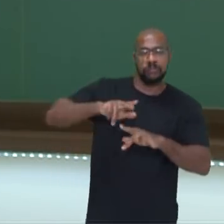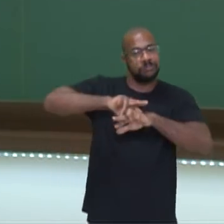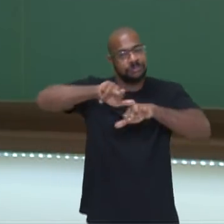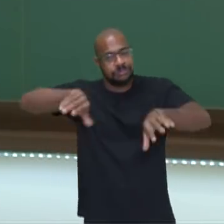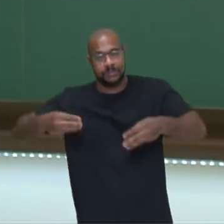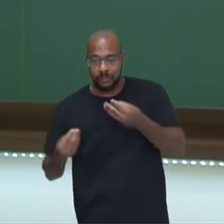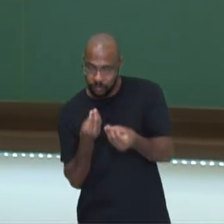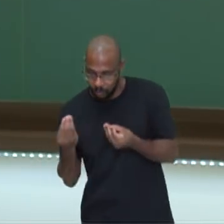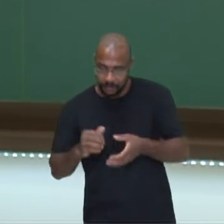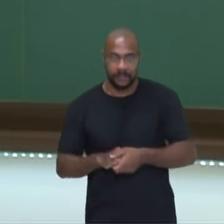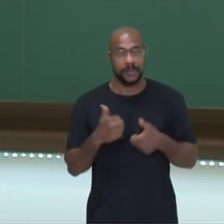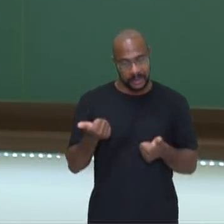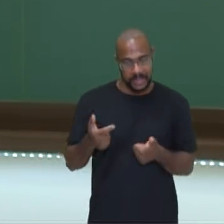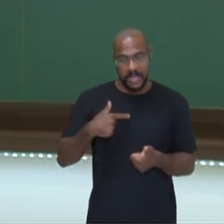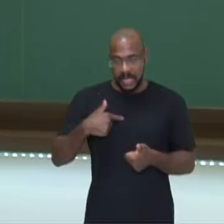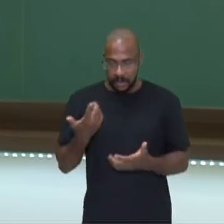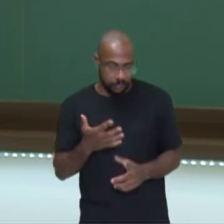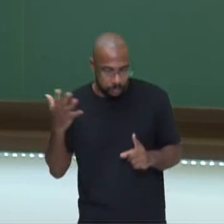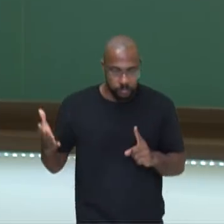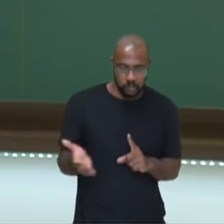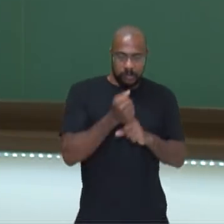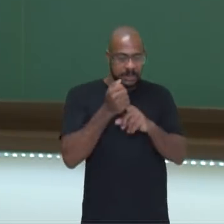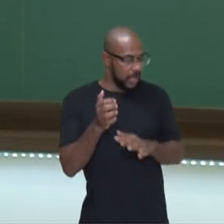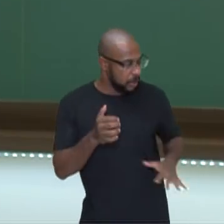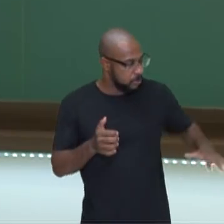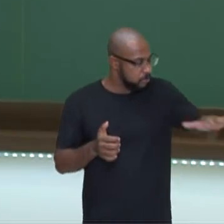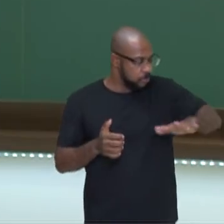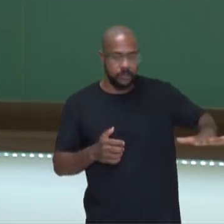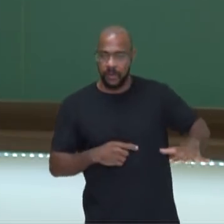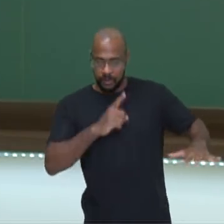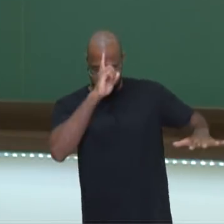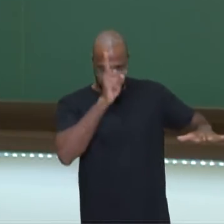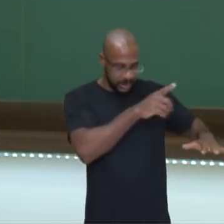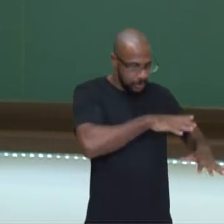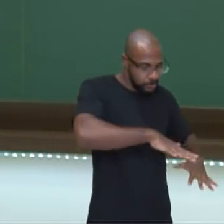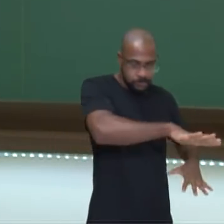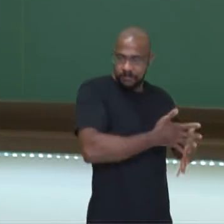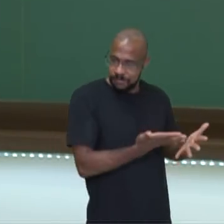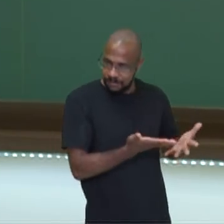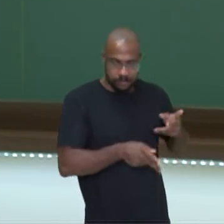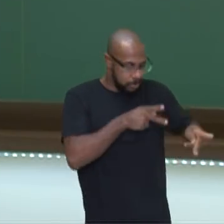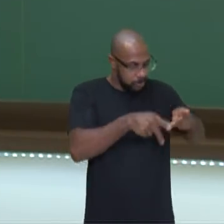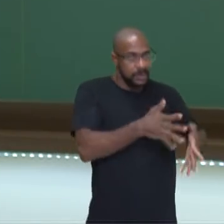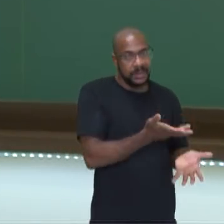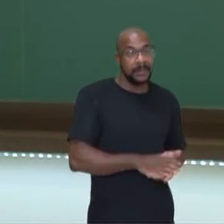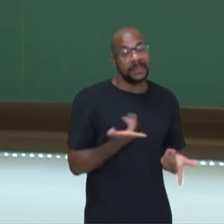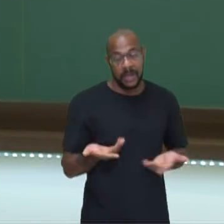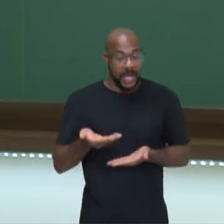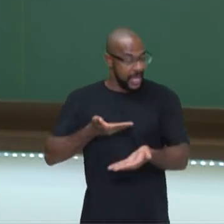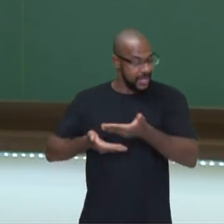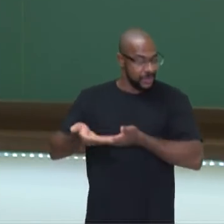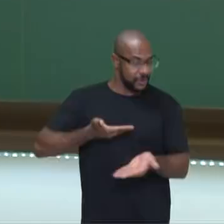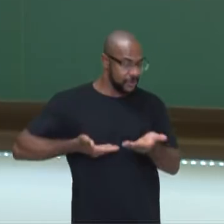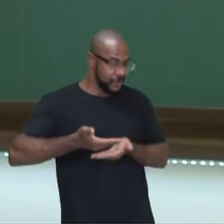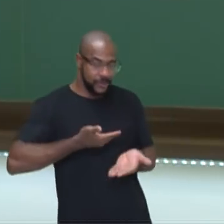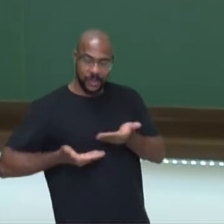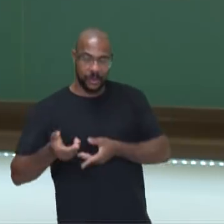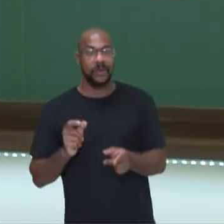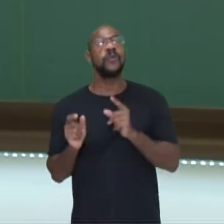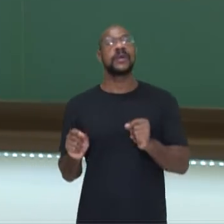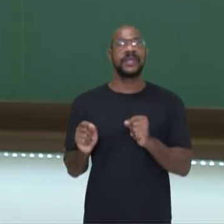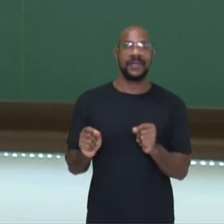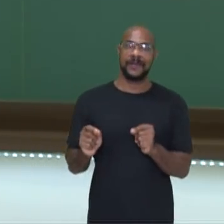coronéis e esses deputados e senadores ofereciam apoio ao presidente. Em troca, o presidente não interferia